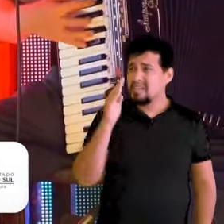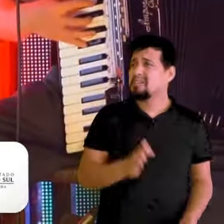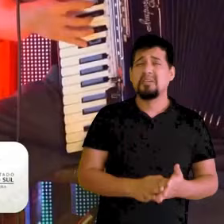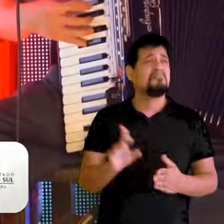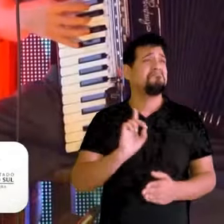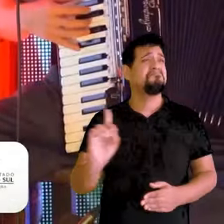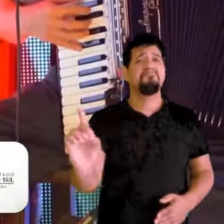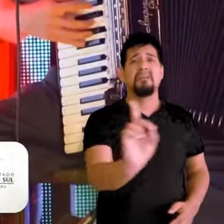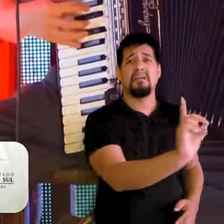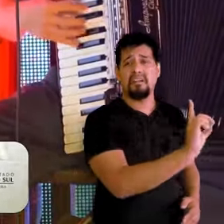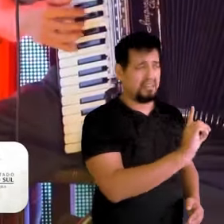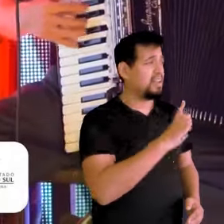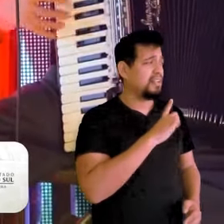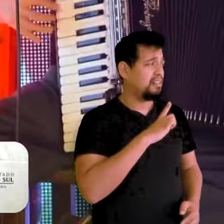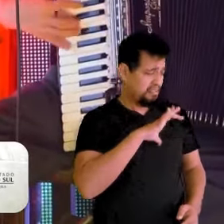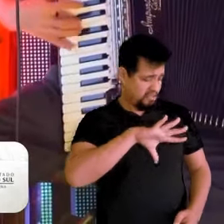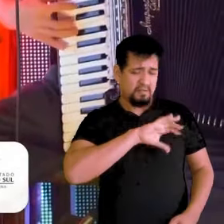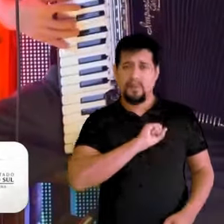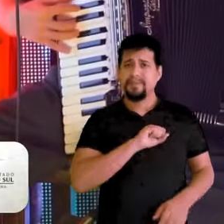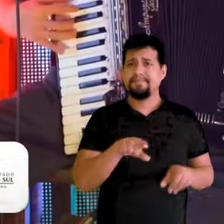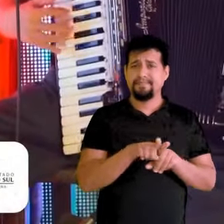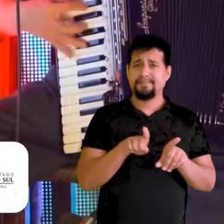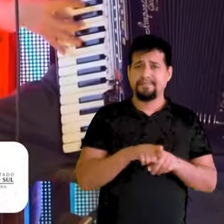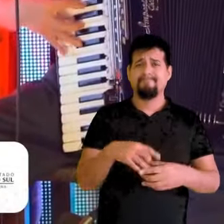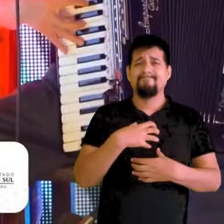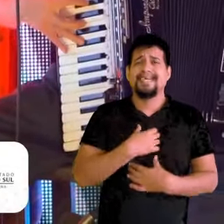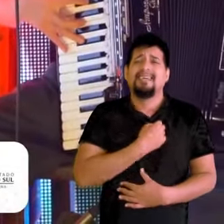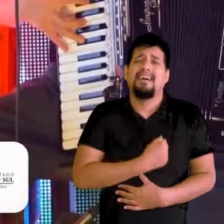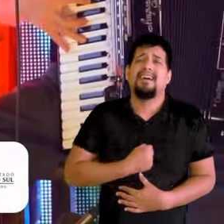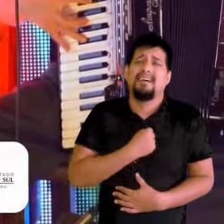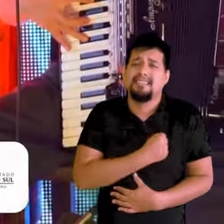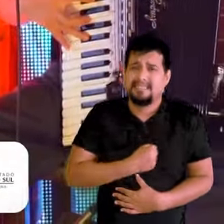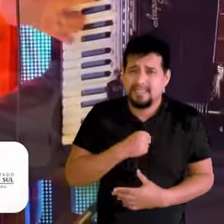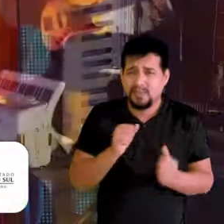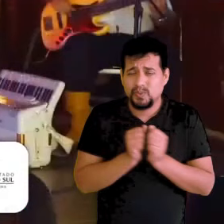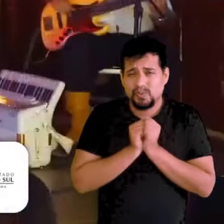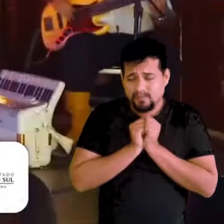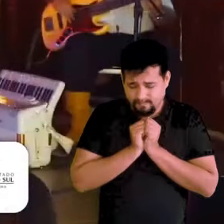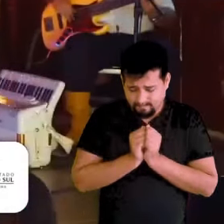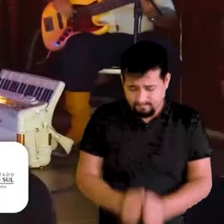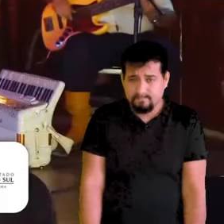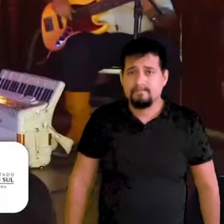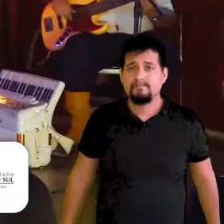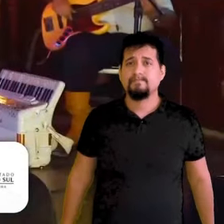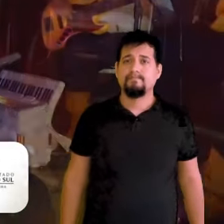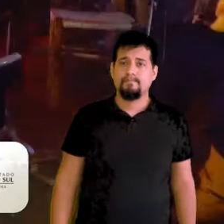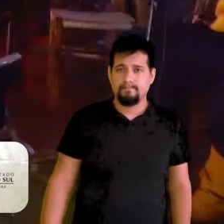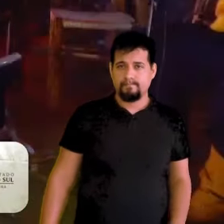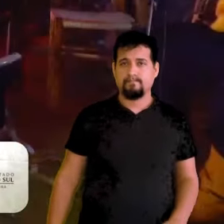é saber que mesmo por aí ainda mora um amor e também sente saudade de estar